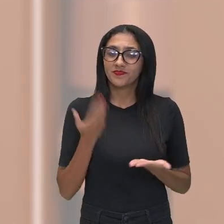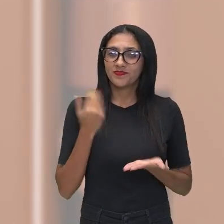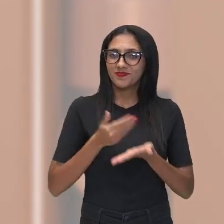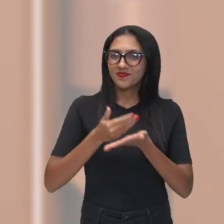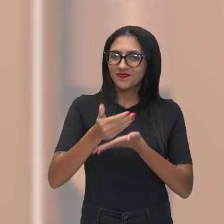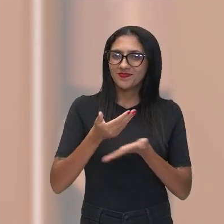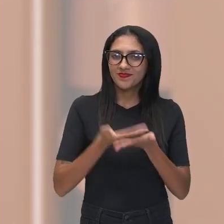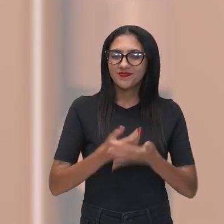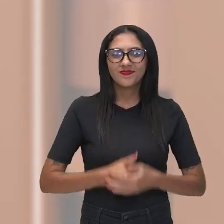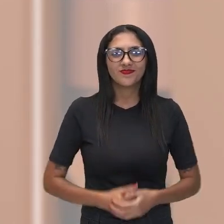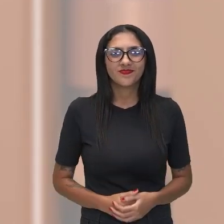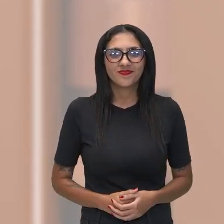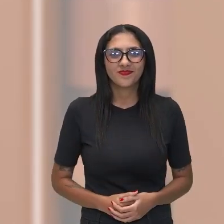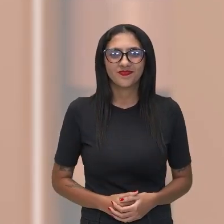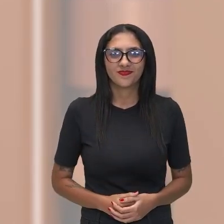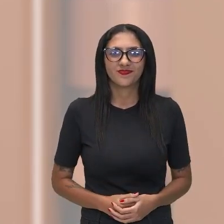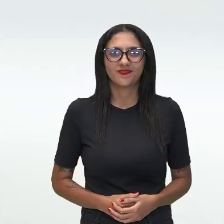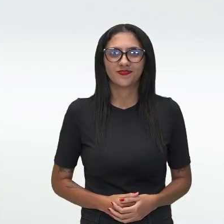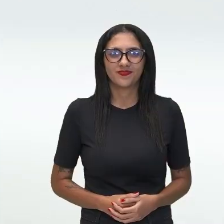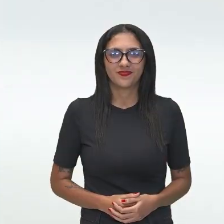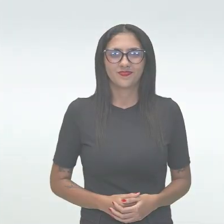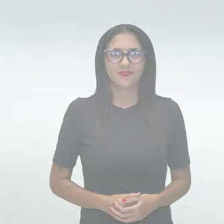lá então para a aula.